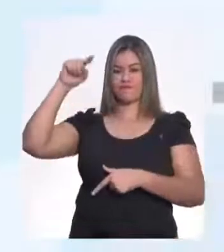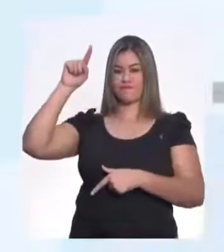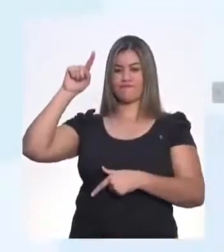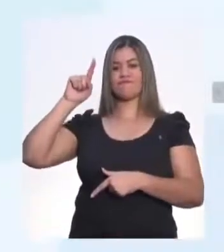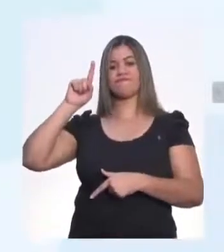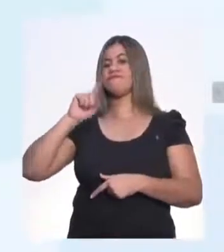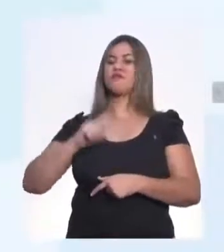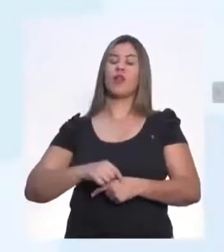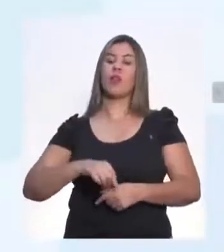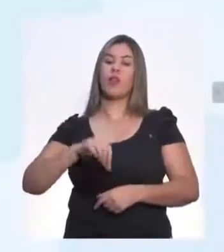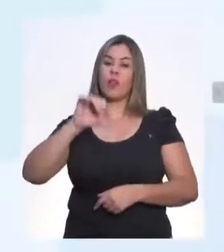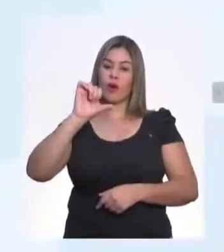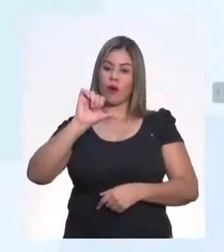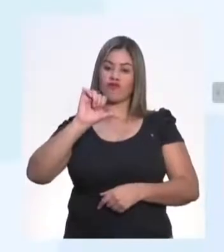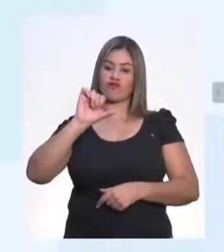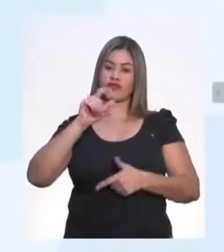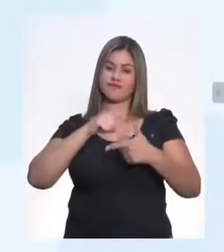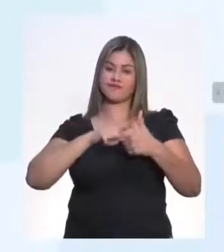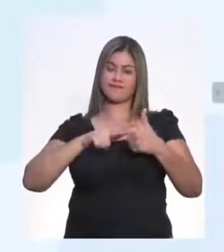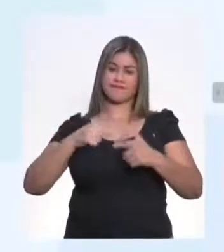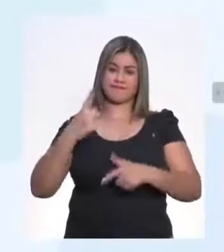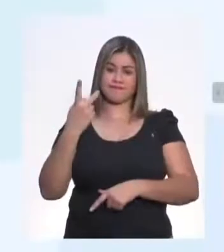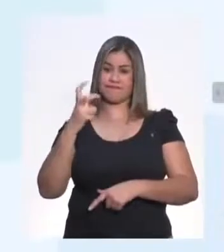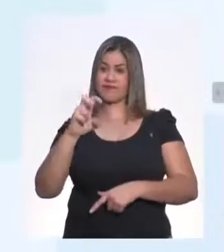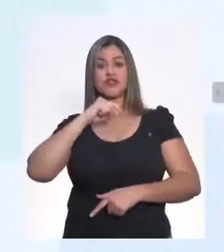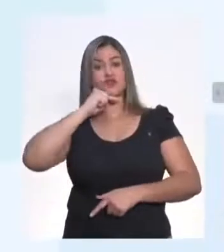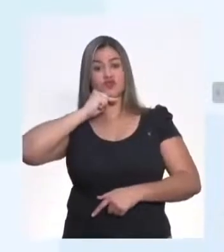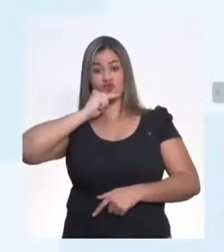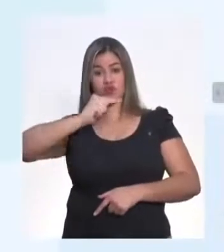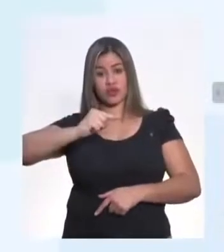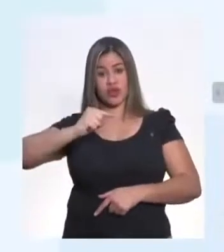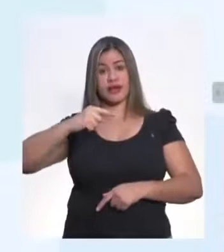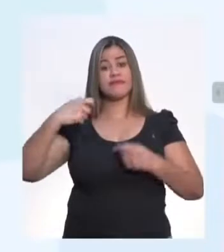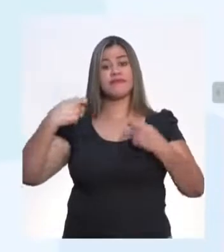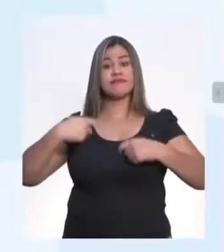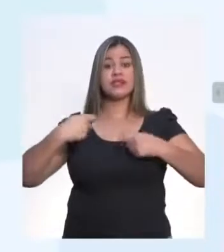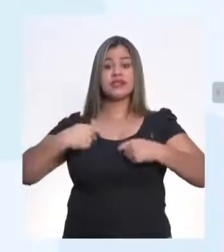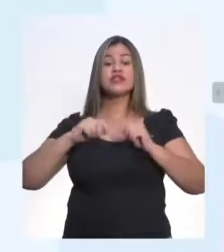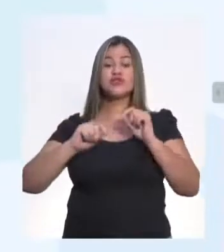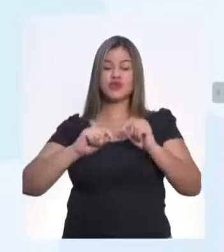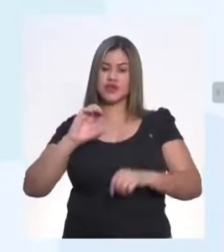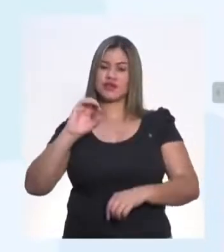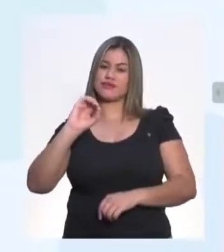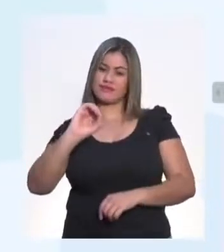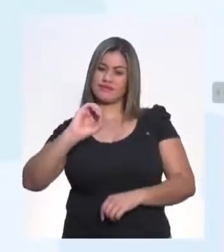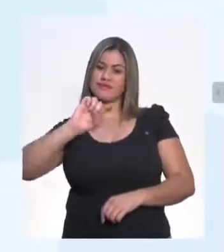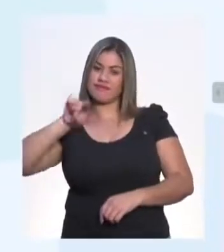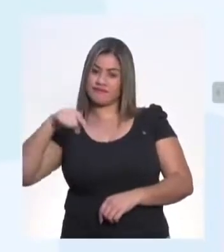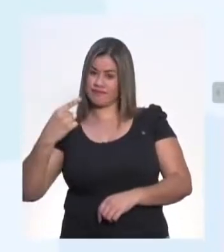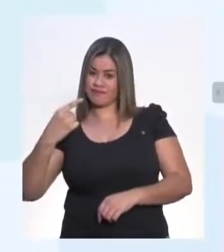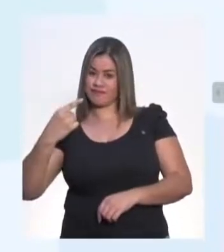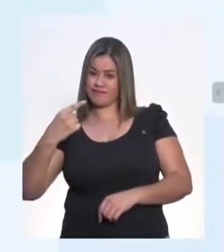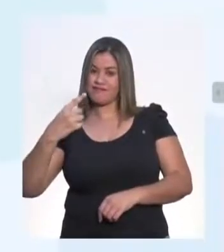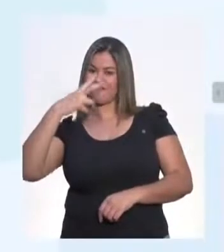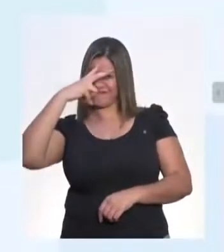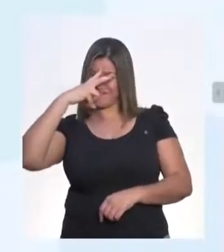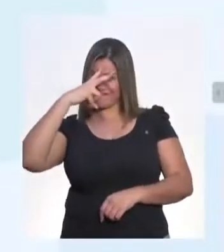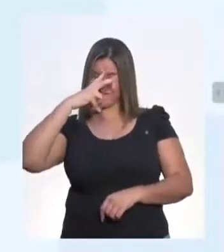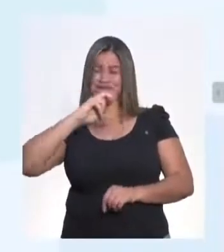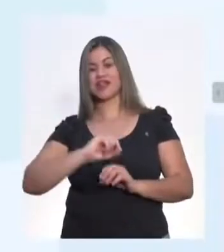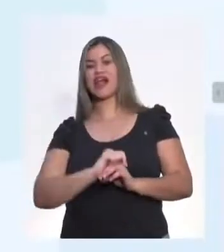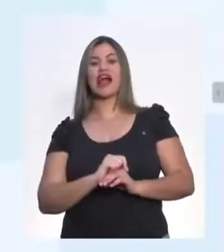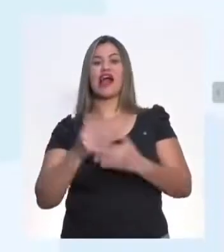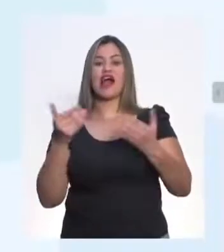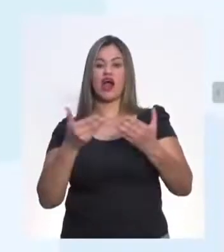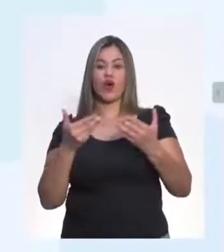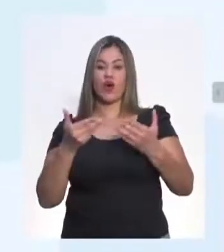por 15. 9 é menor, então, para começar, eu coloco 0, e venho